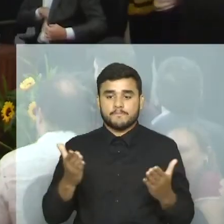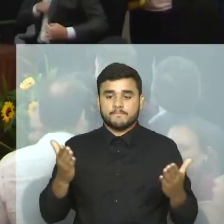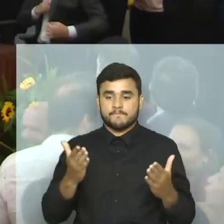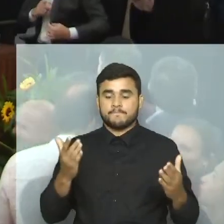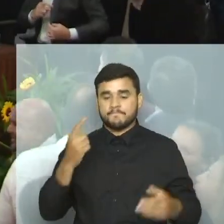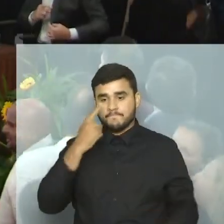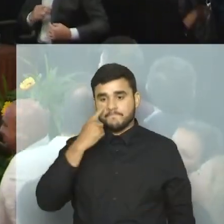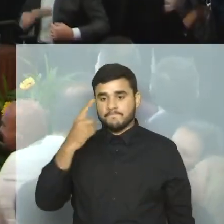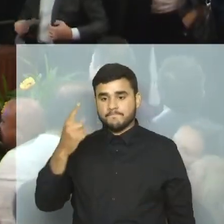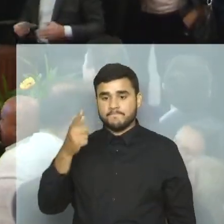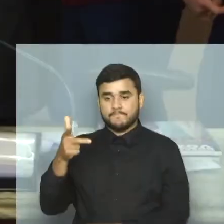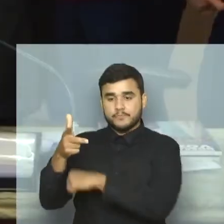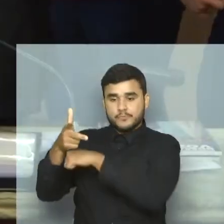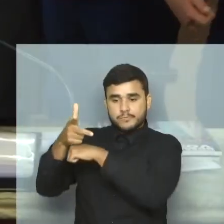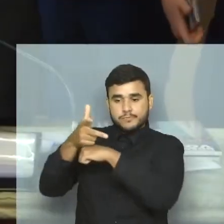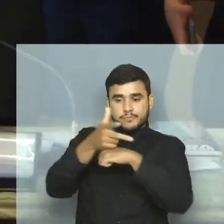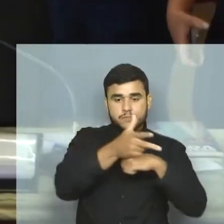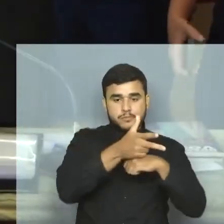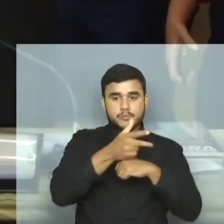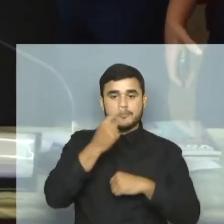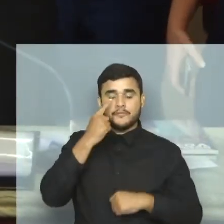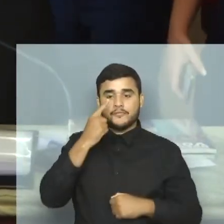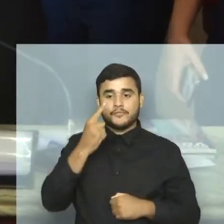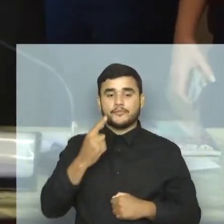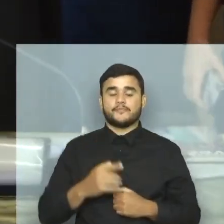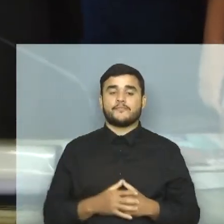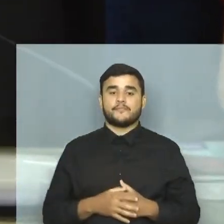Ok? Por favor.